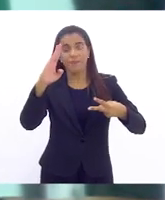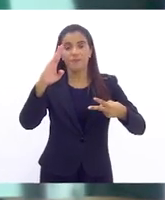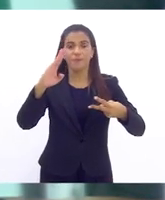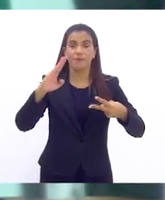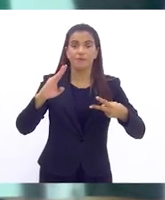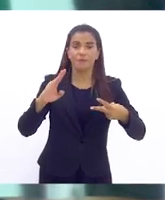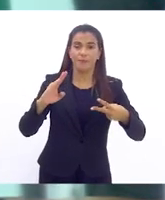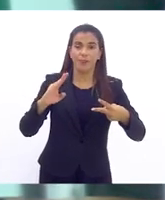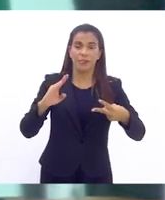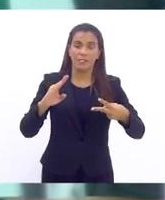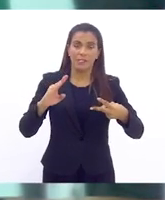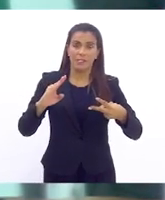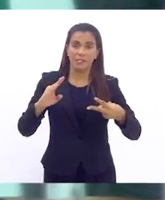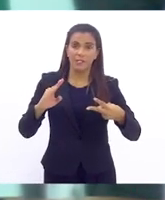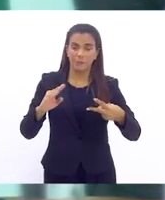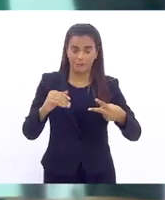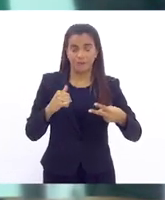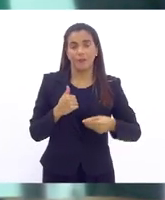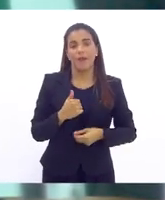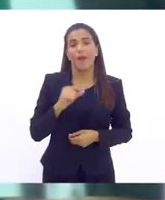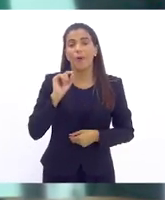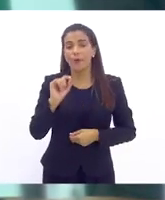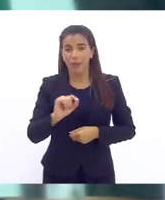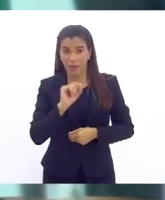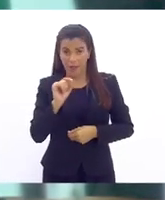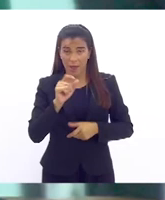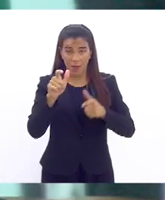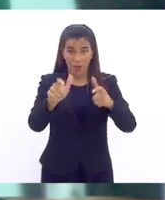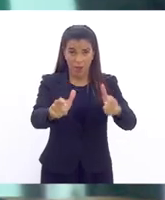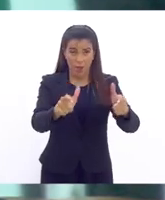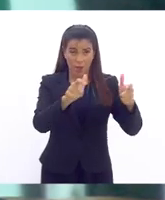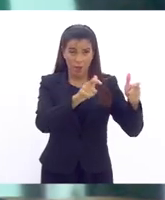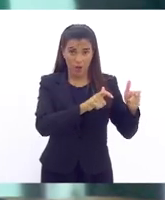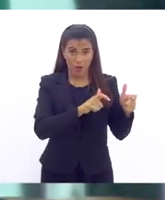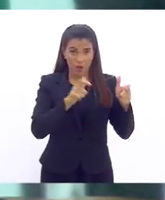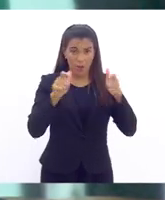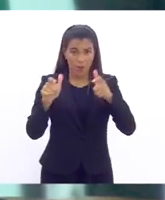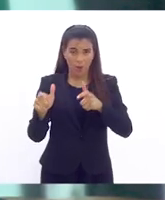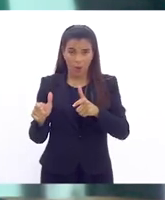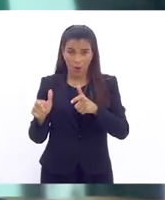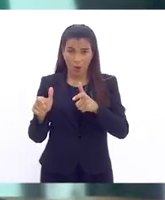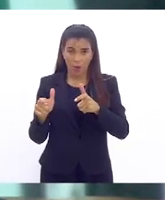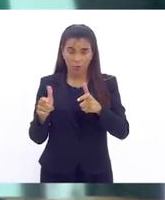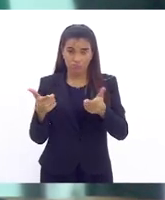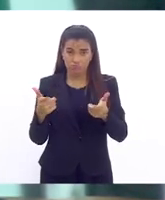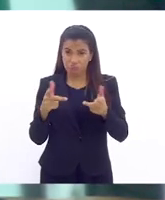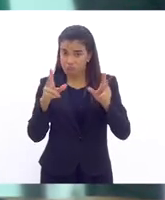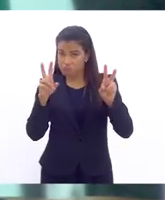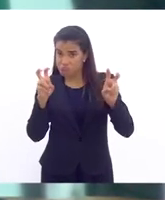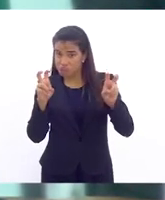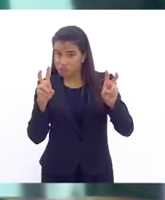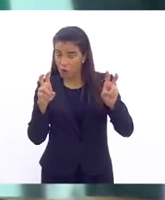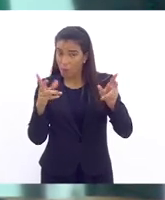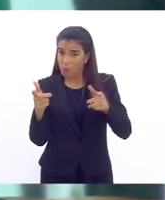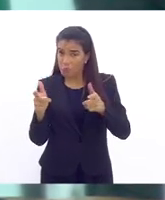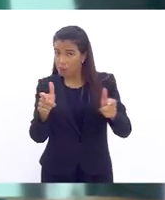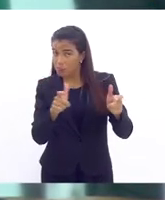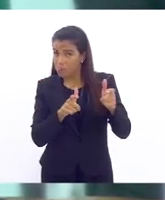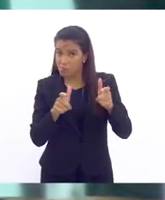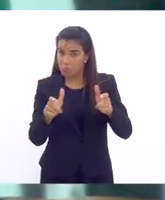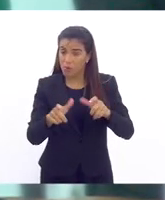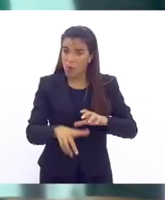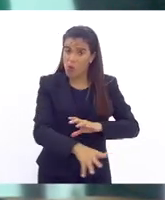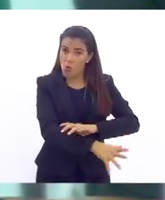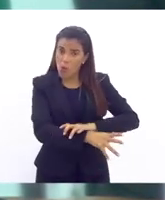para que seja a rima é a questão locacional não tem discussão sobre locação a dragagem a